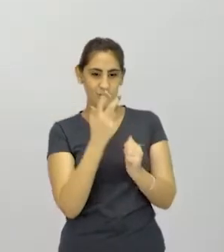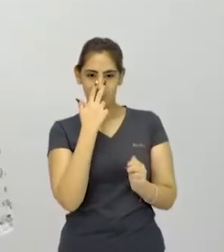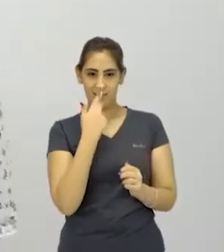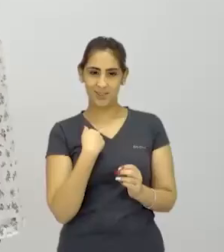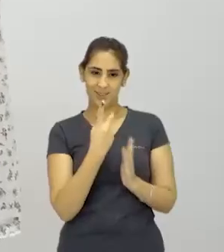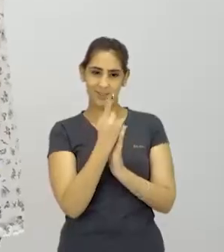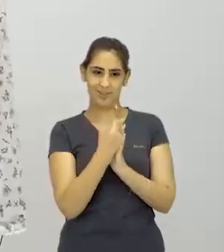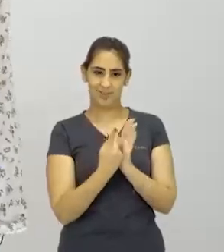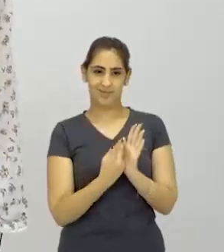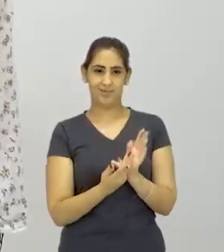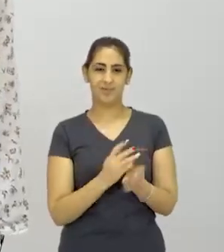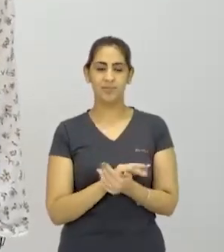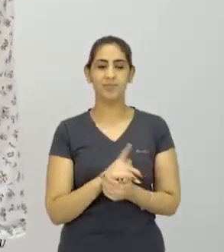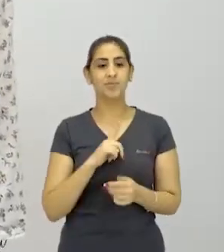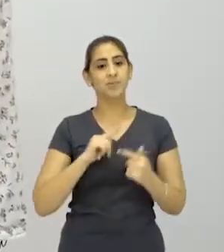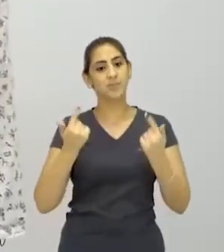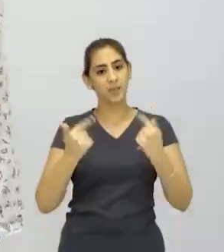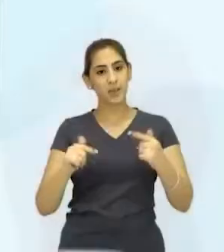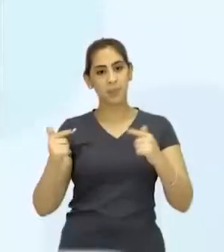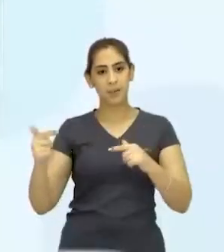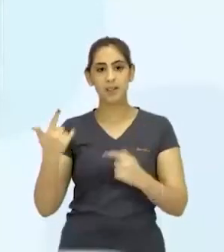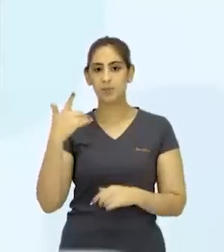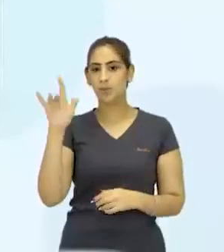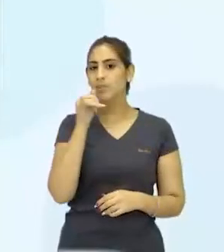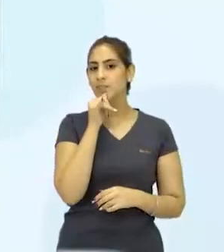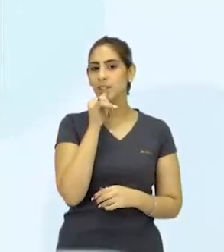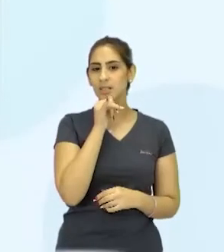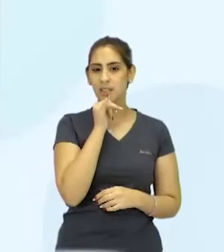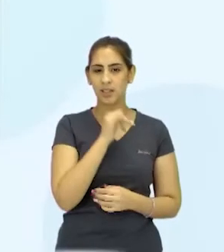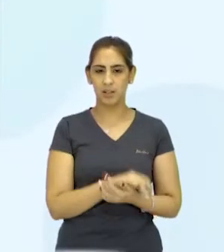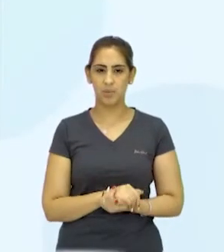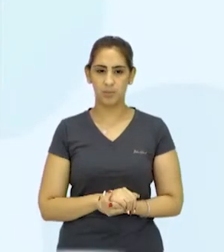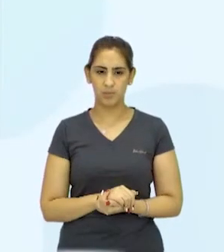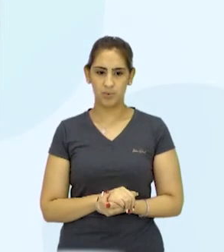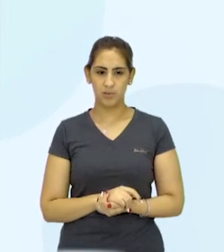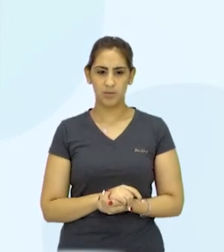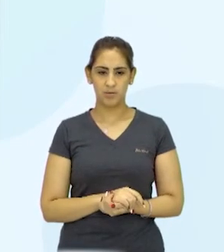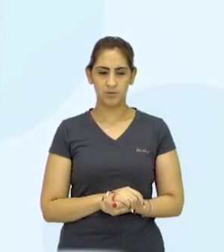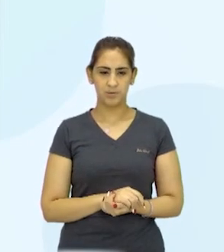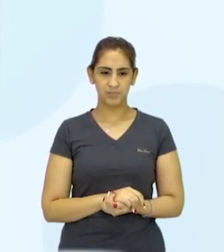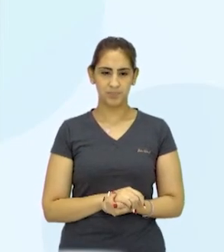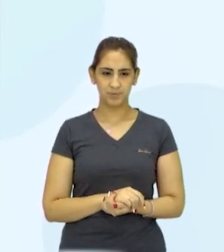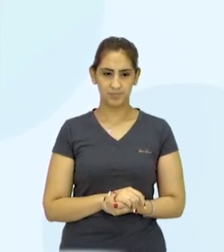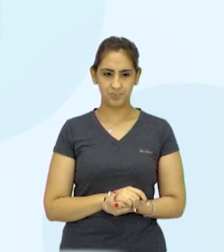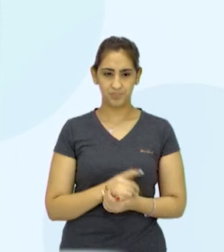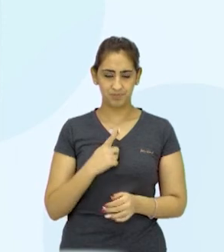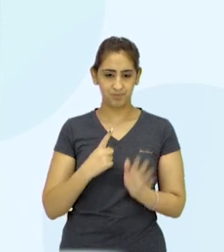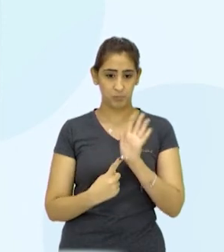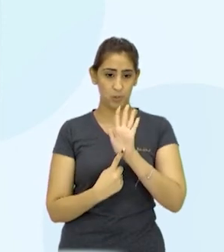Perfeito. E agora a gente tem mais outros exemplos aqui, né? A caricatura, a ilustração.